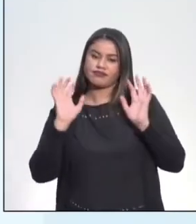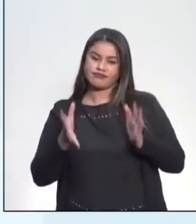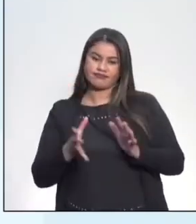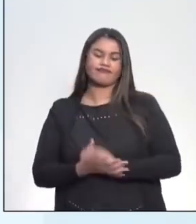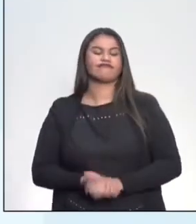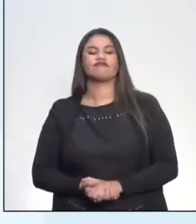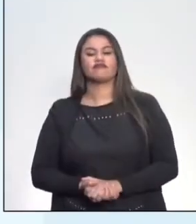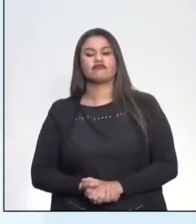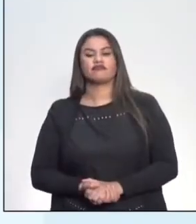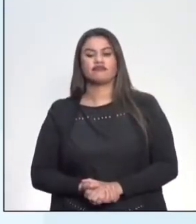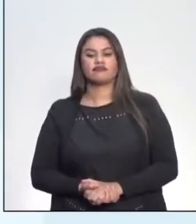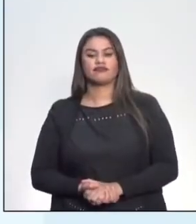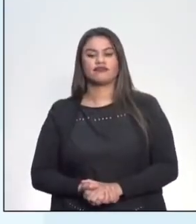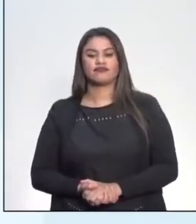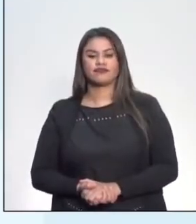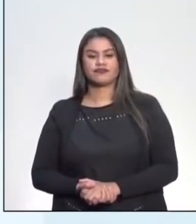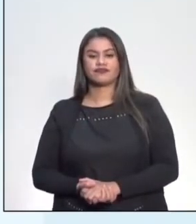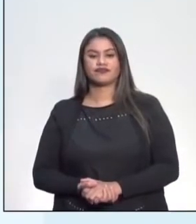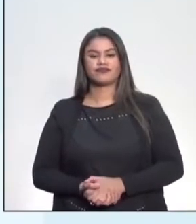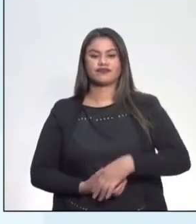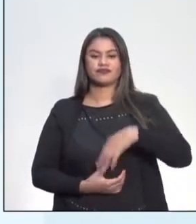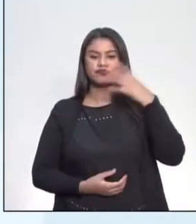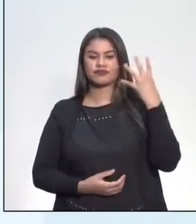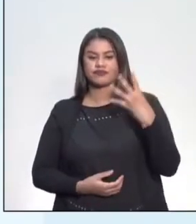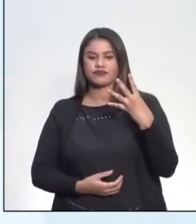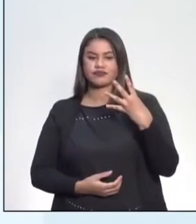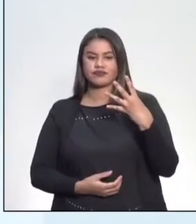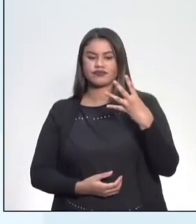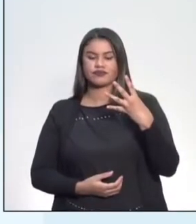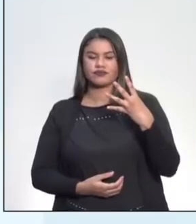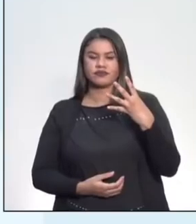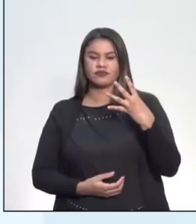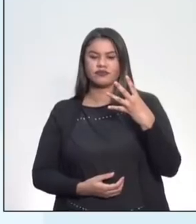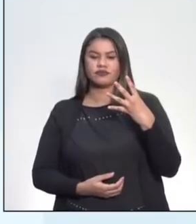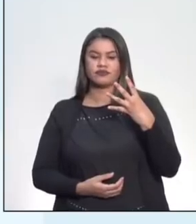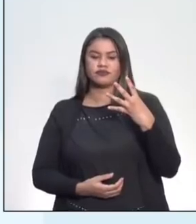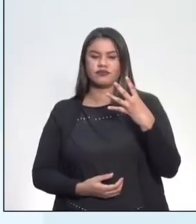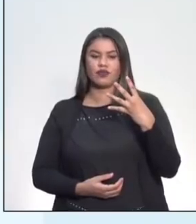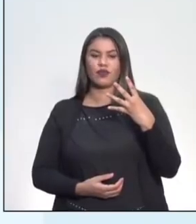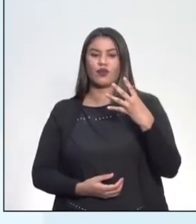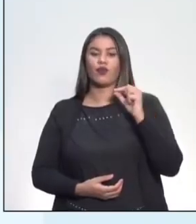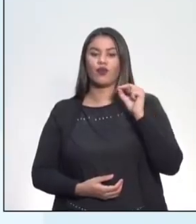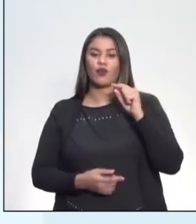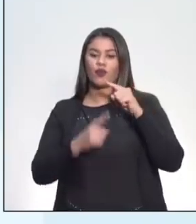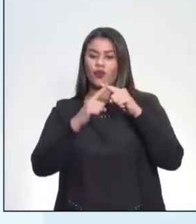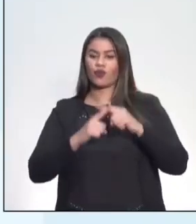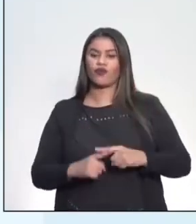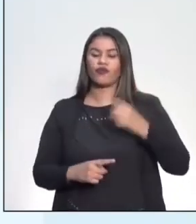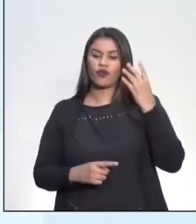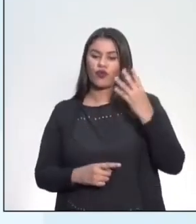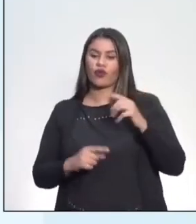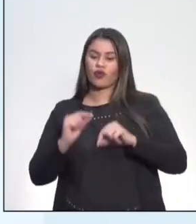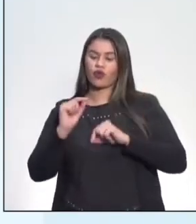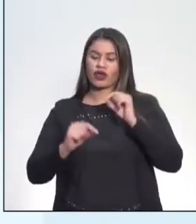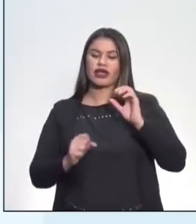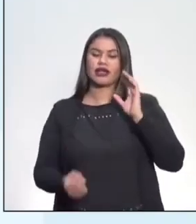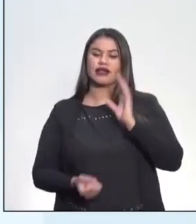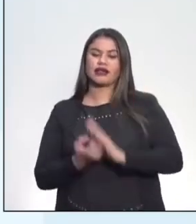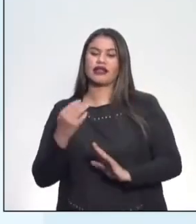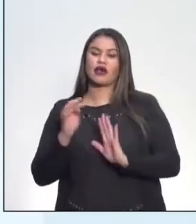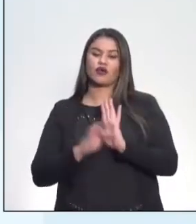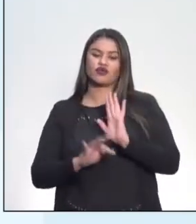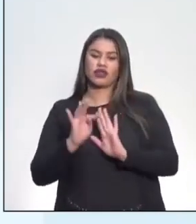bem? No desafio 4, é justamente, vocês irão criar um texto. Lembra que eu falei, vocês